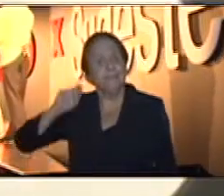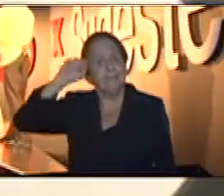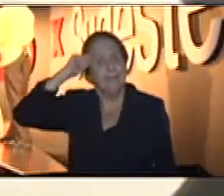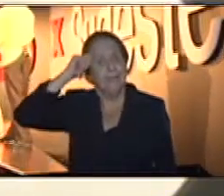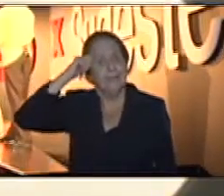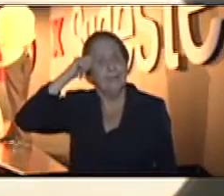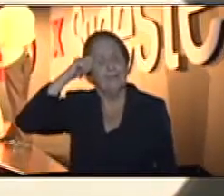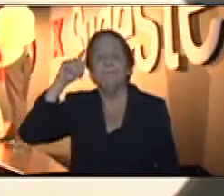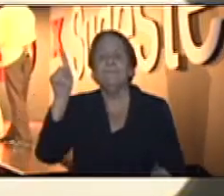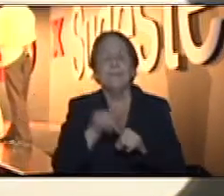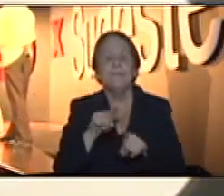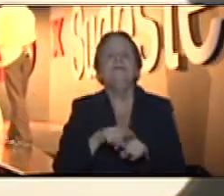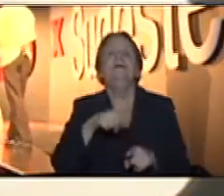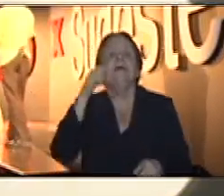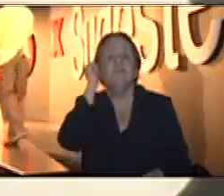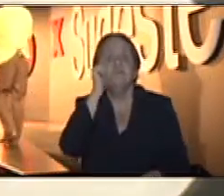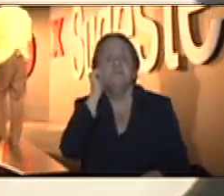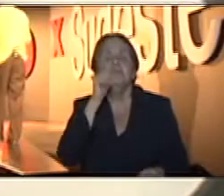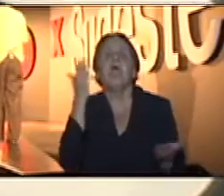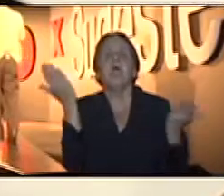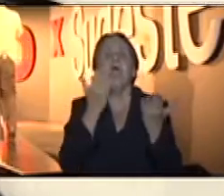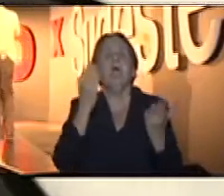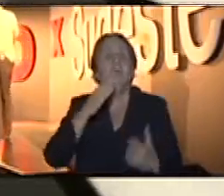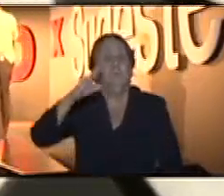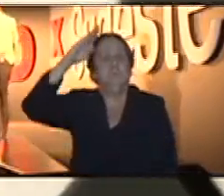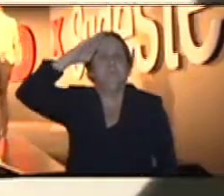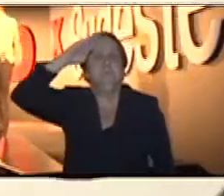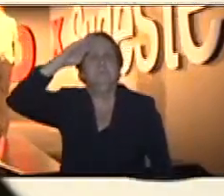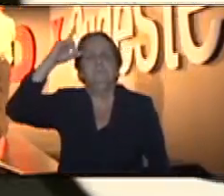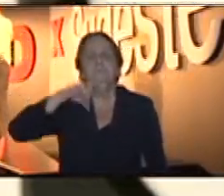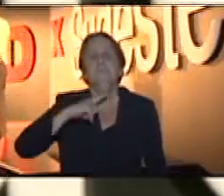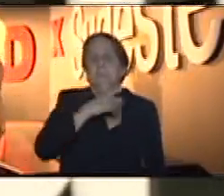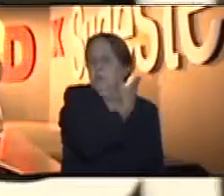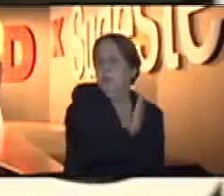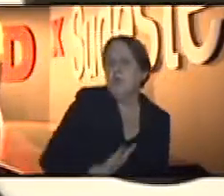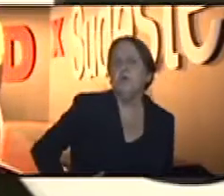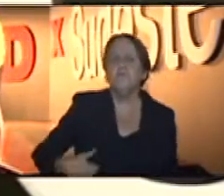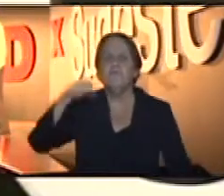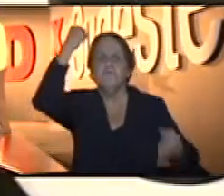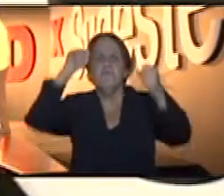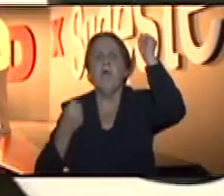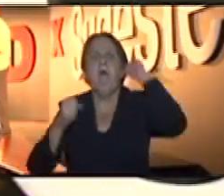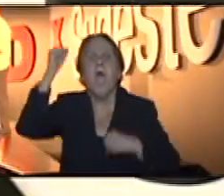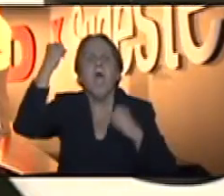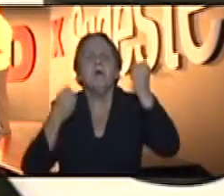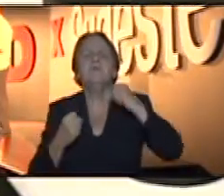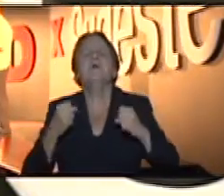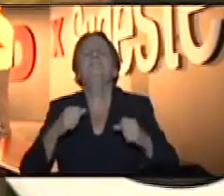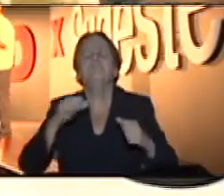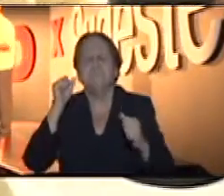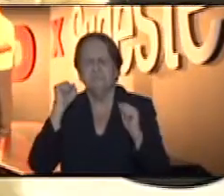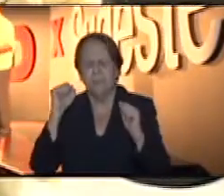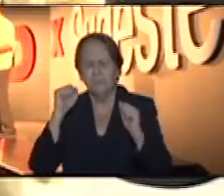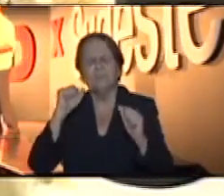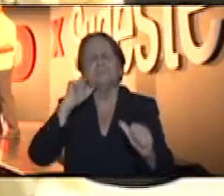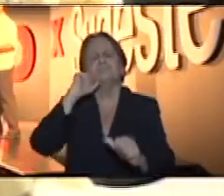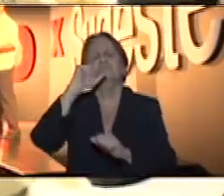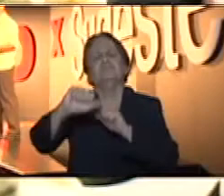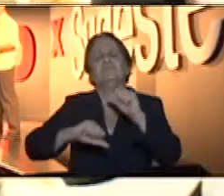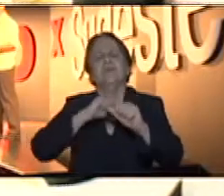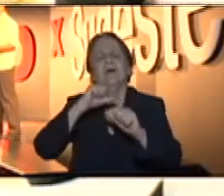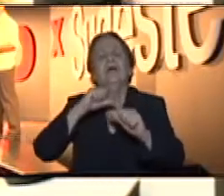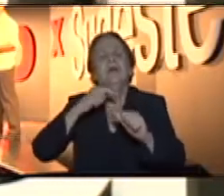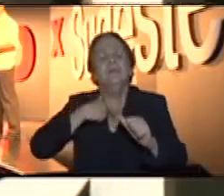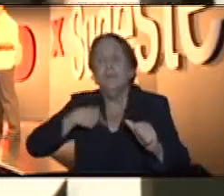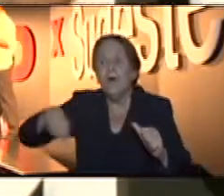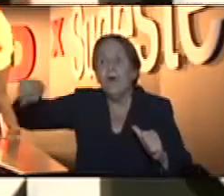visto mulheres em posição de comando nas Forças Armadas no governo nas empresas é possível o homem mudar e nós estamos em